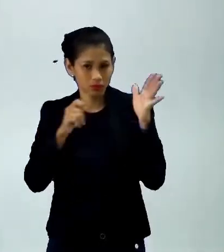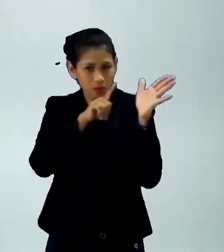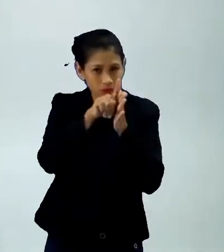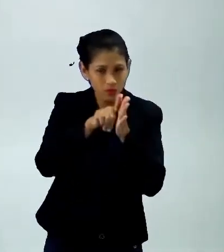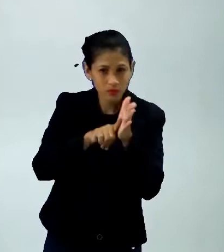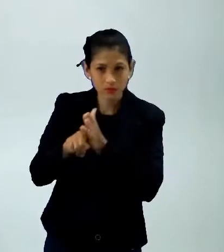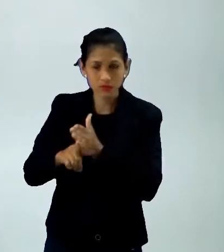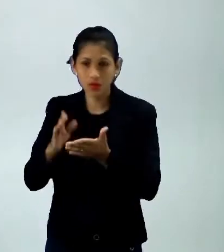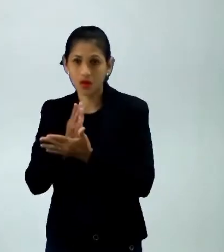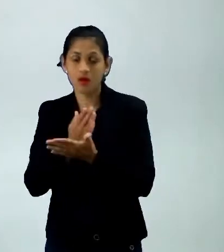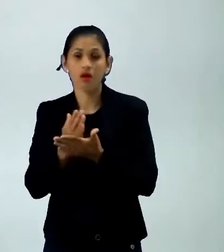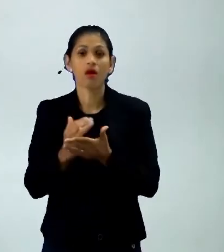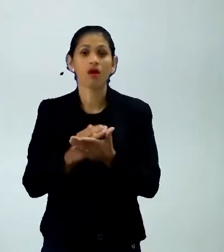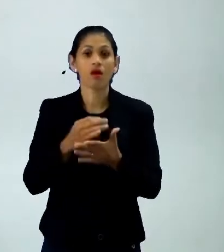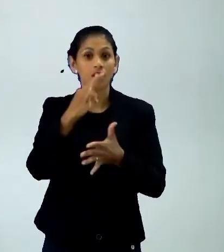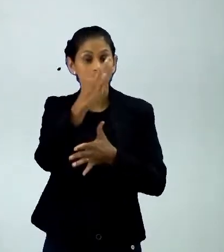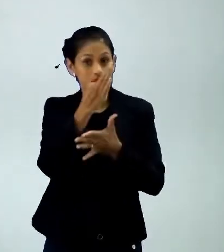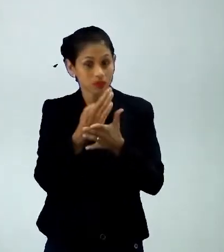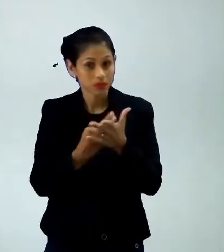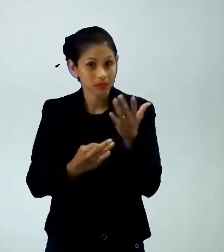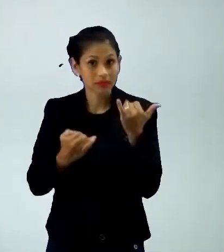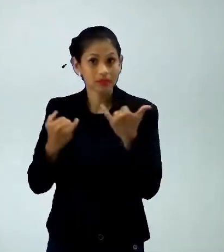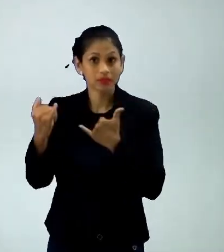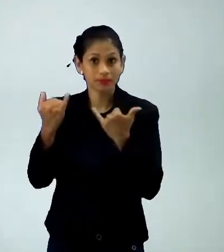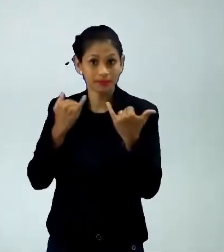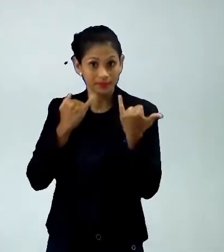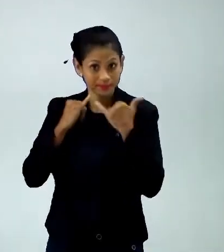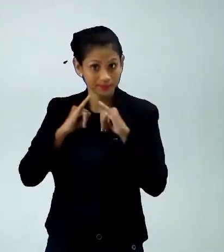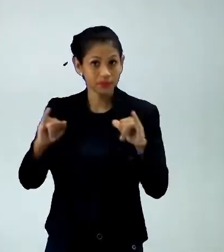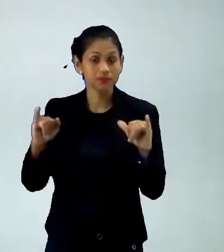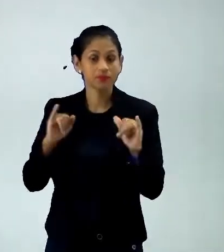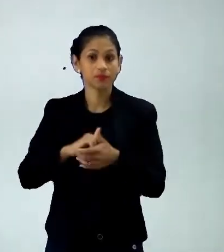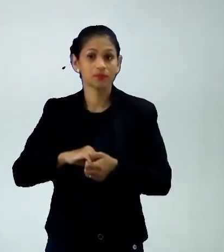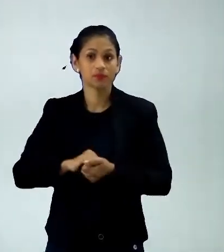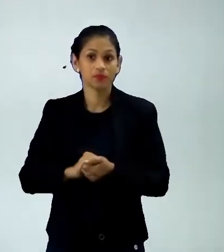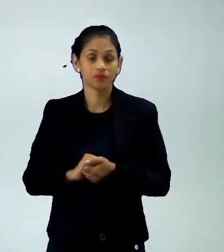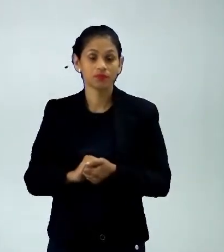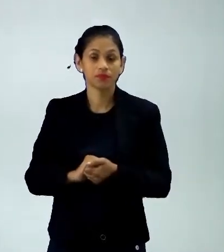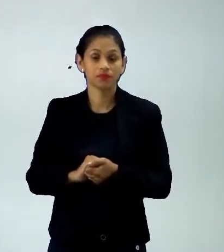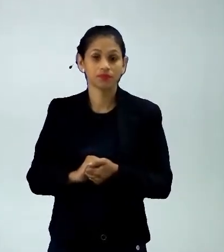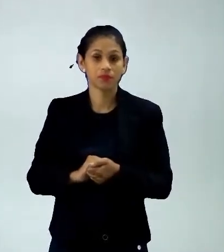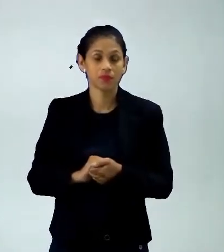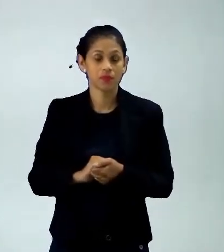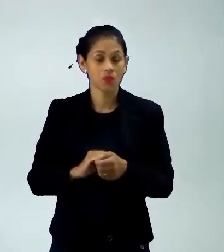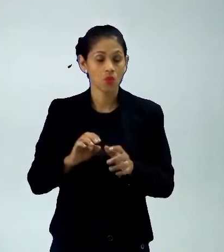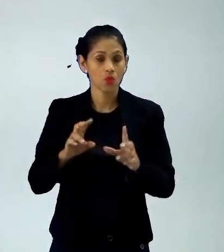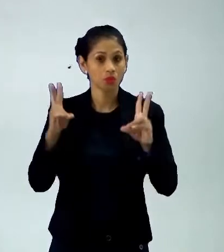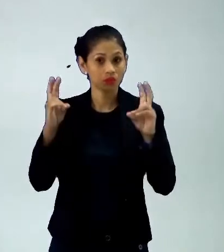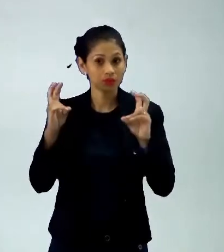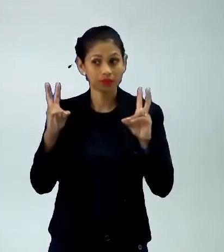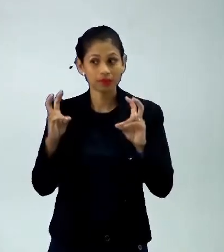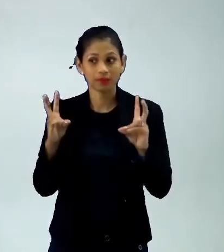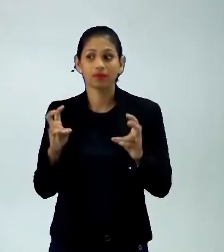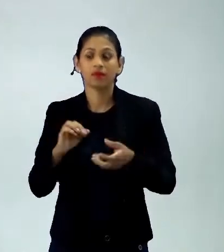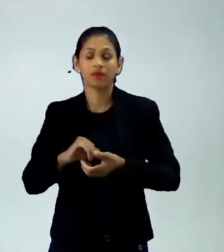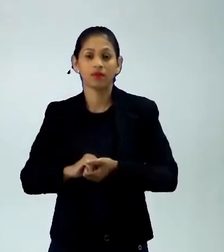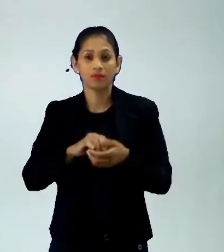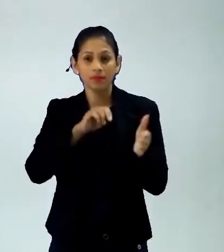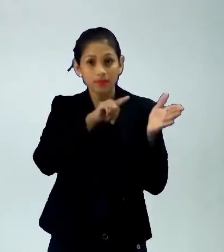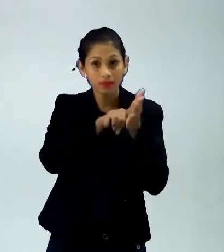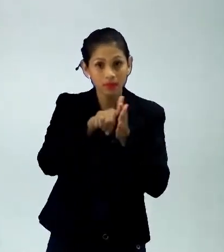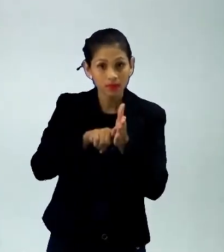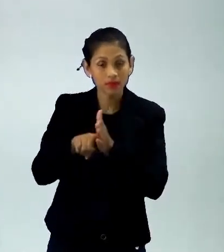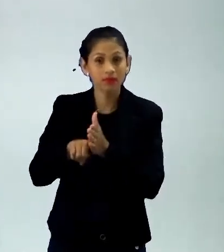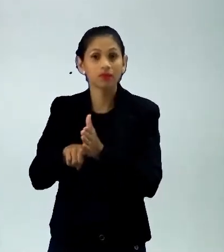publicitárias, analisar o efeito de sentido que elas trazem. Tá bom, gente? Então, o tema da nossa aula de hoje